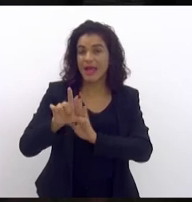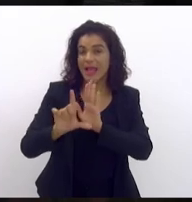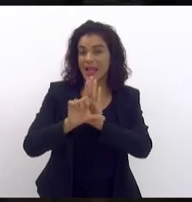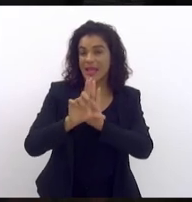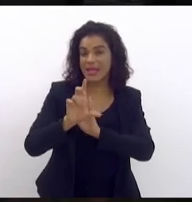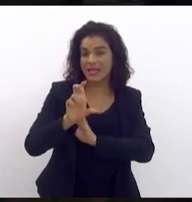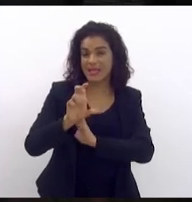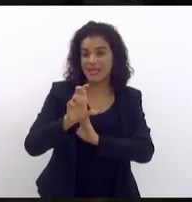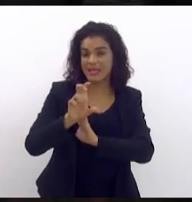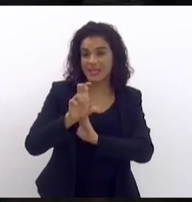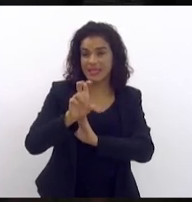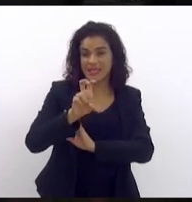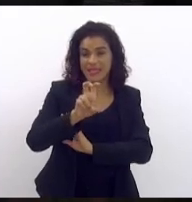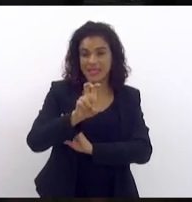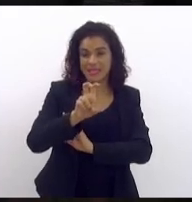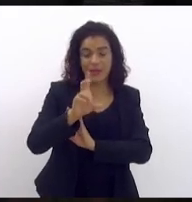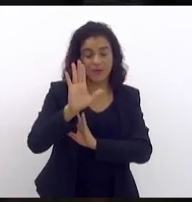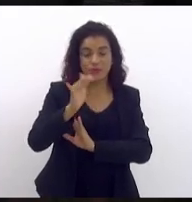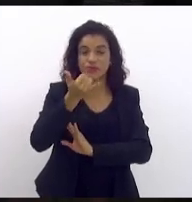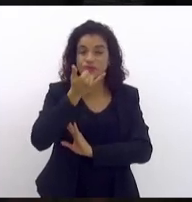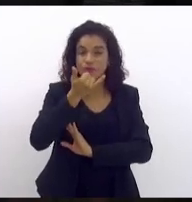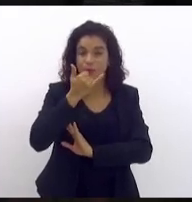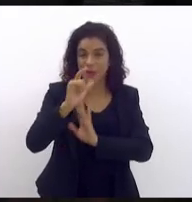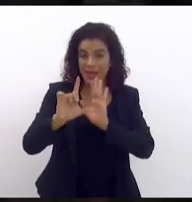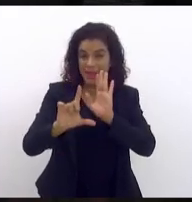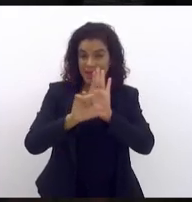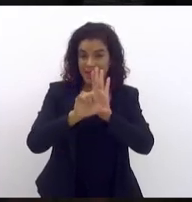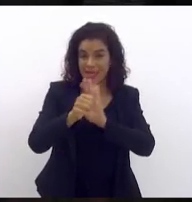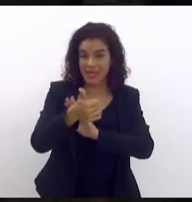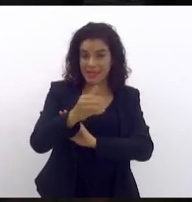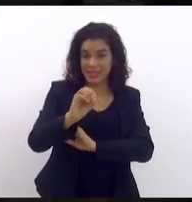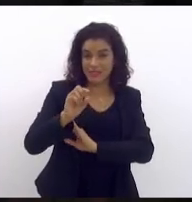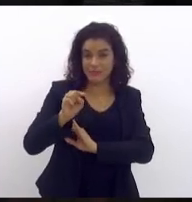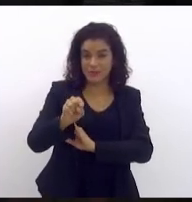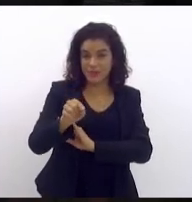5 500 500 não desculpa lei